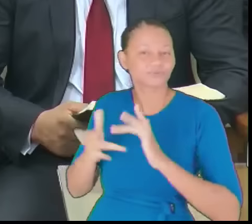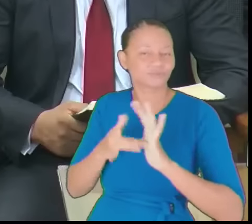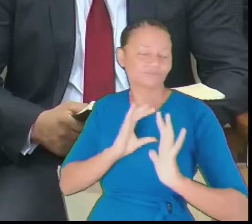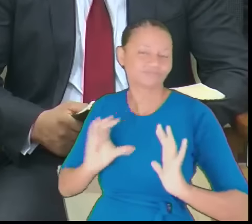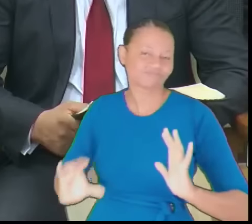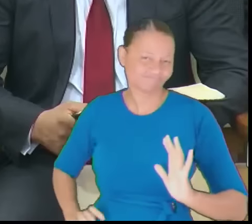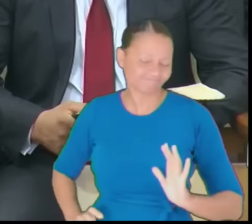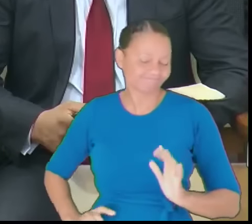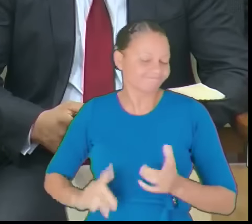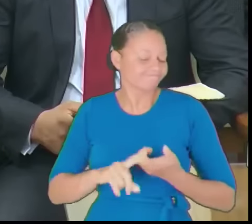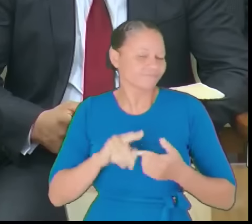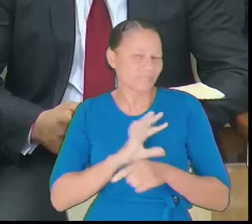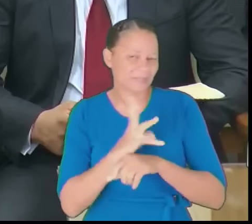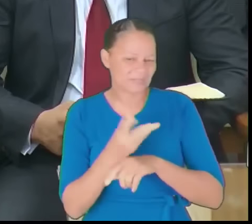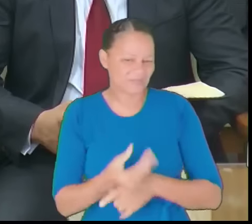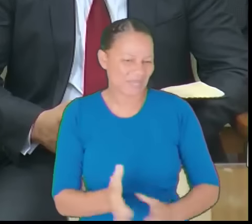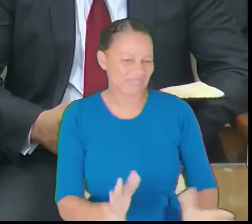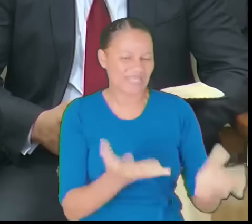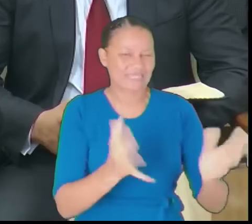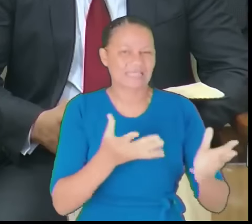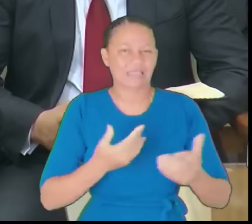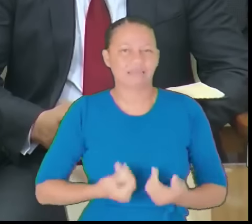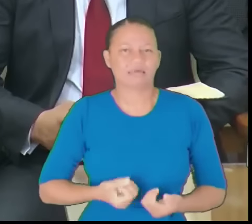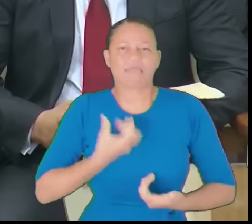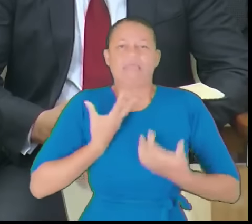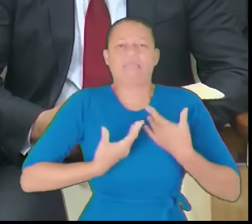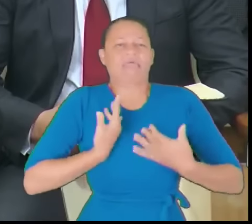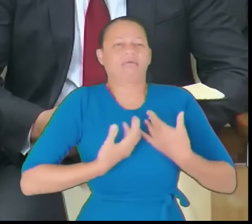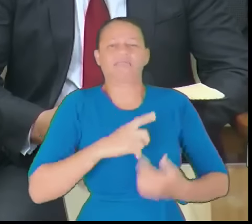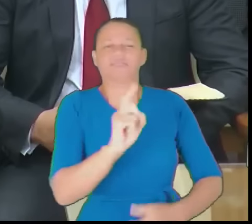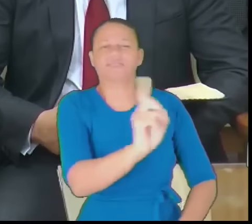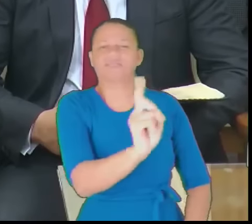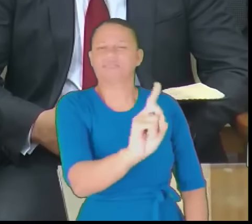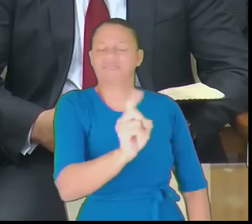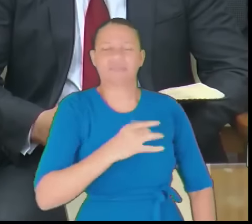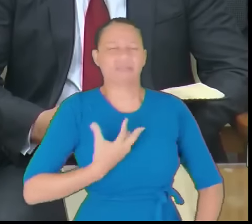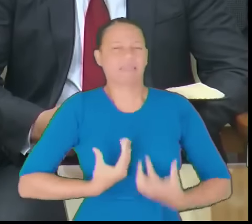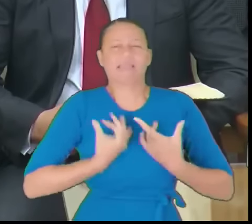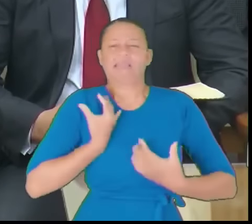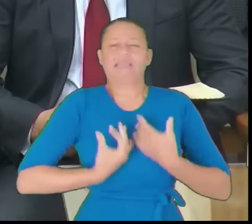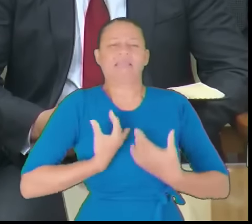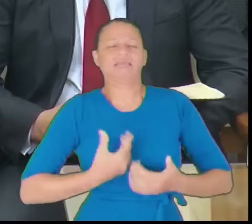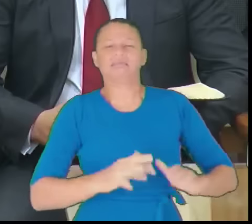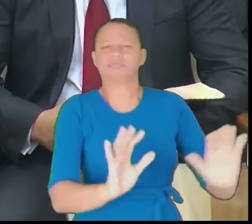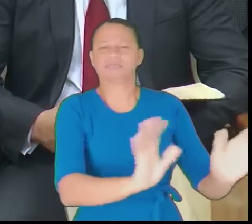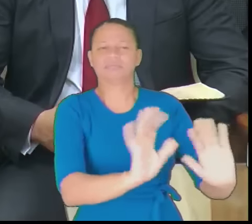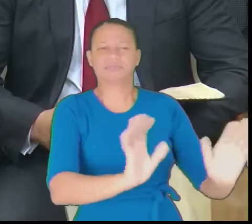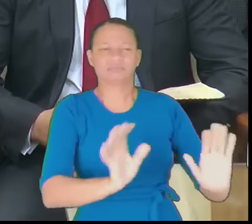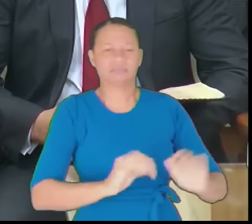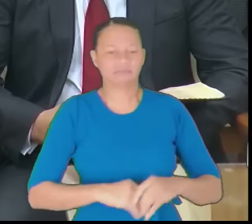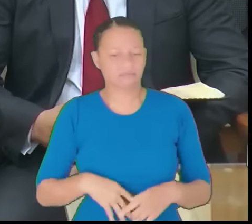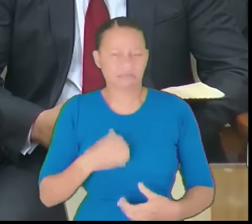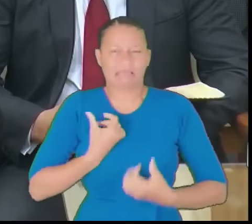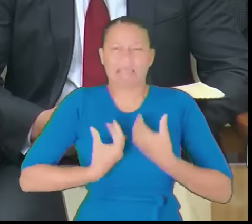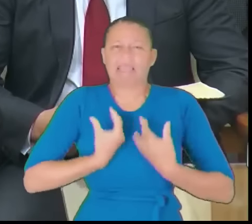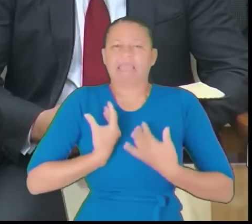esse. Não era assanhar ninguém. O objetivo do Espírito não era assanhar ninguém. Não é para sair ninguém da igreja